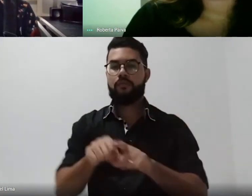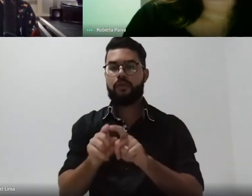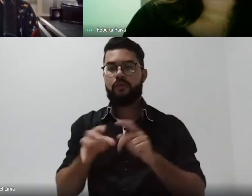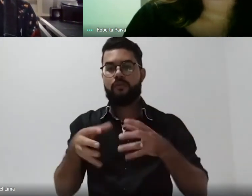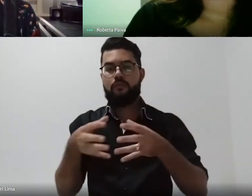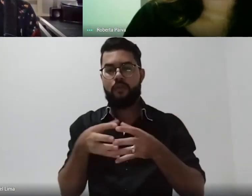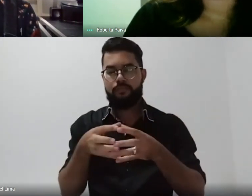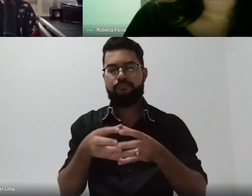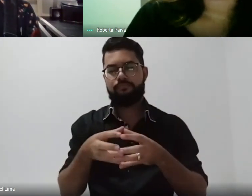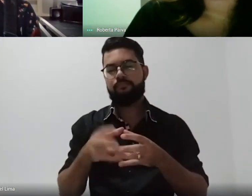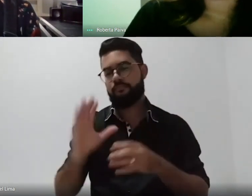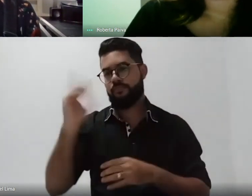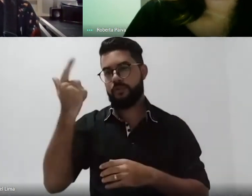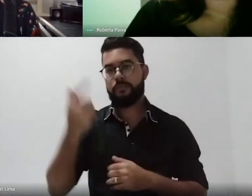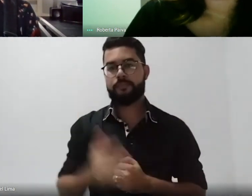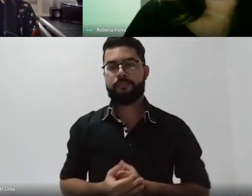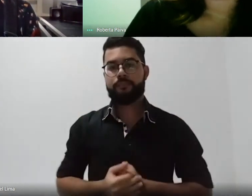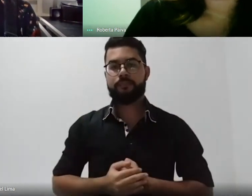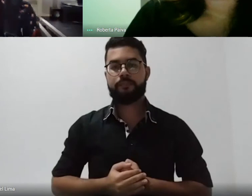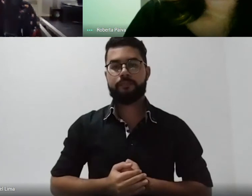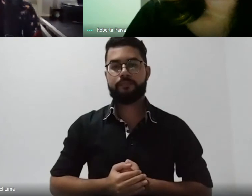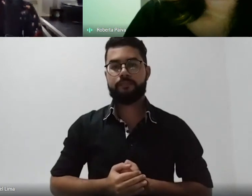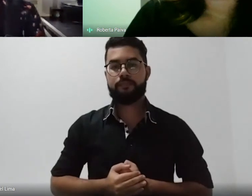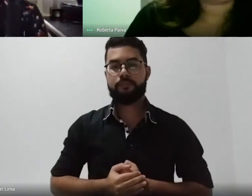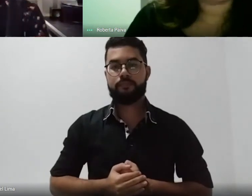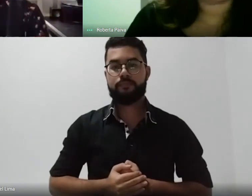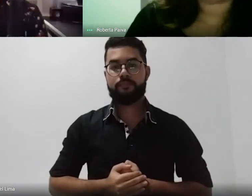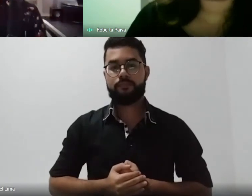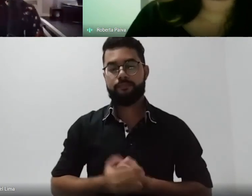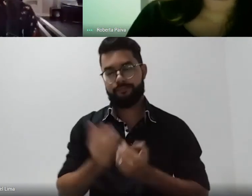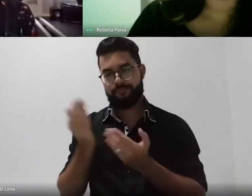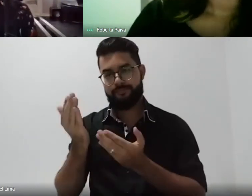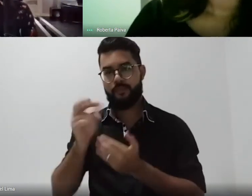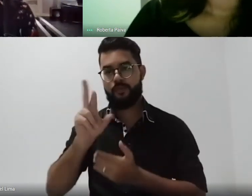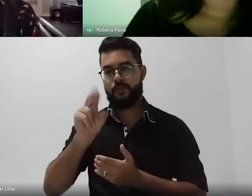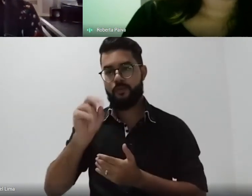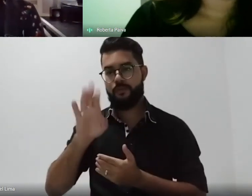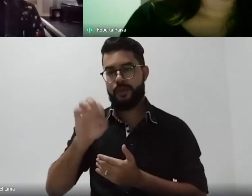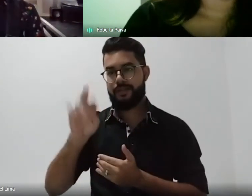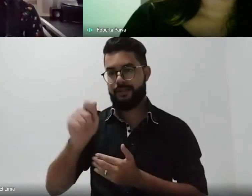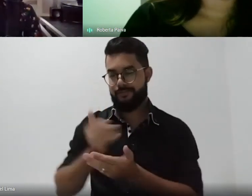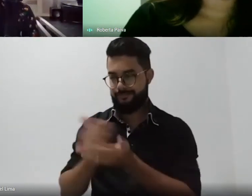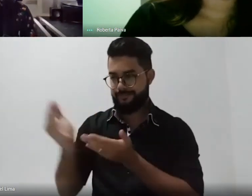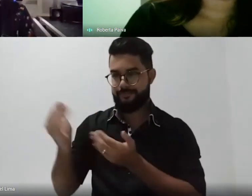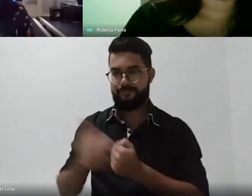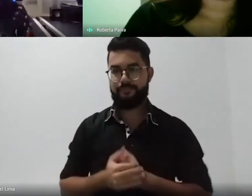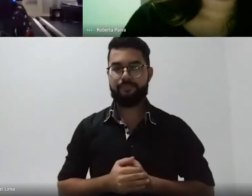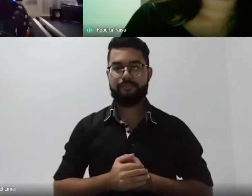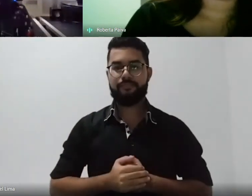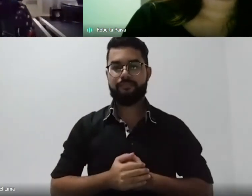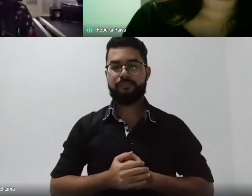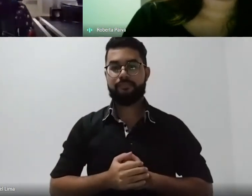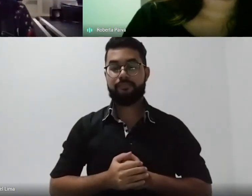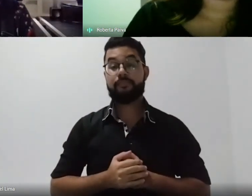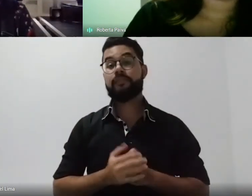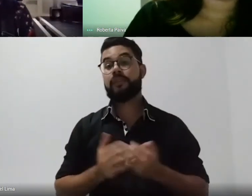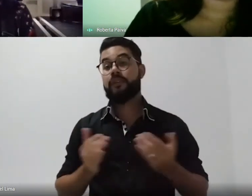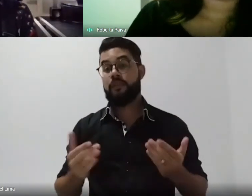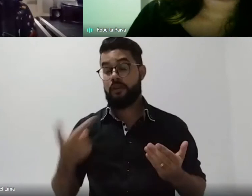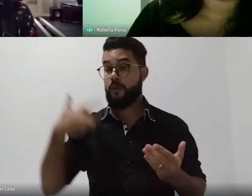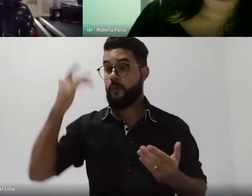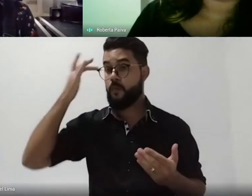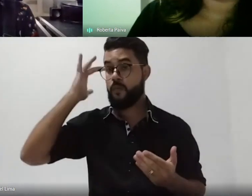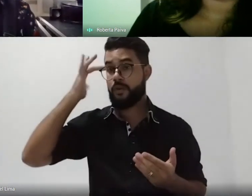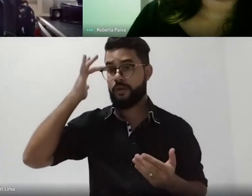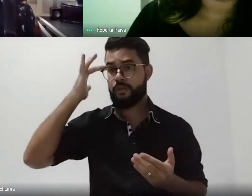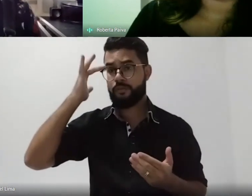claro? Você pode começar, Roberto. Eu começar, então. Acho que está bem na pegada daquilo que eu